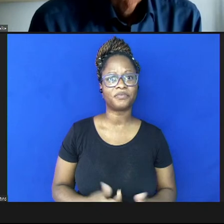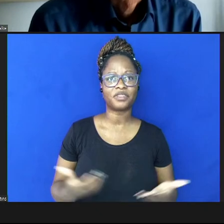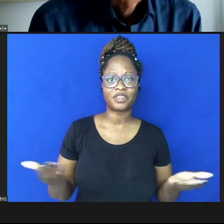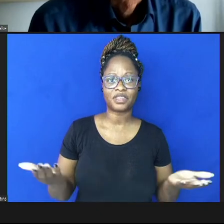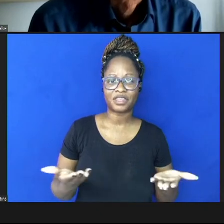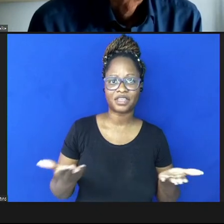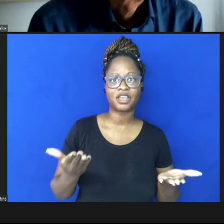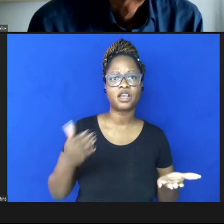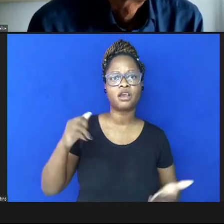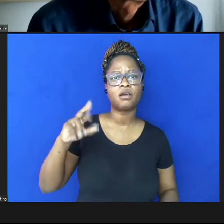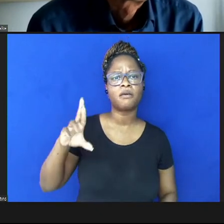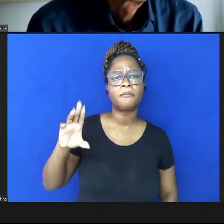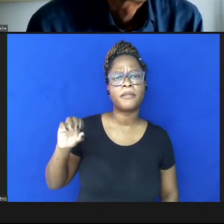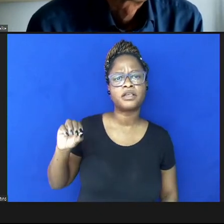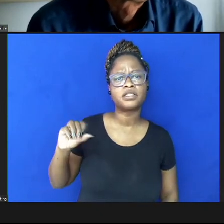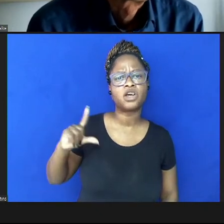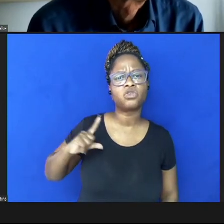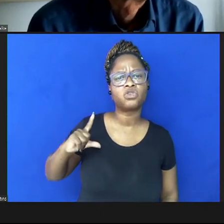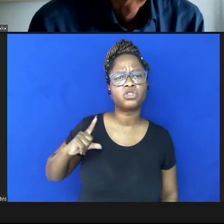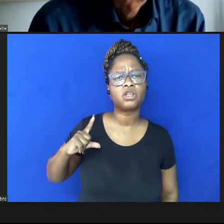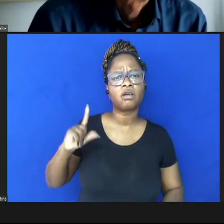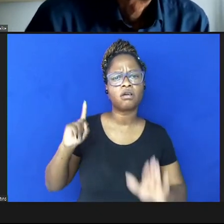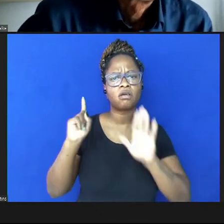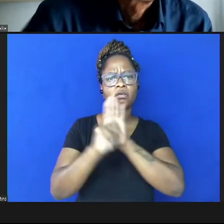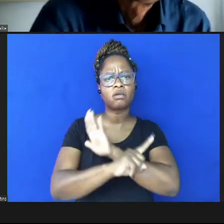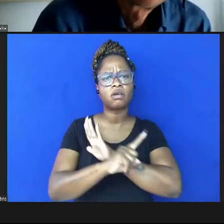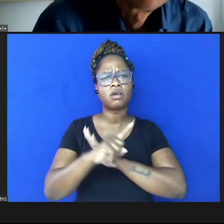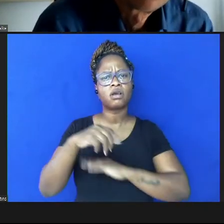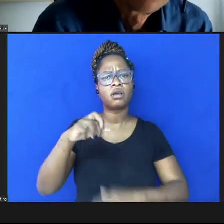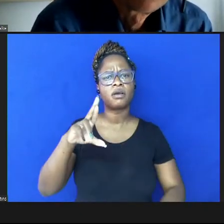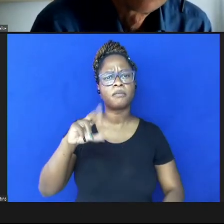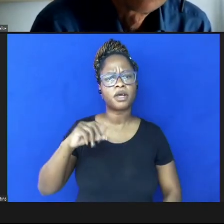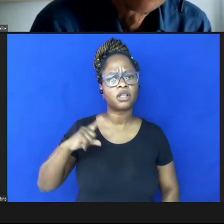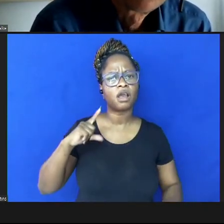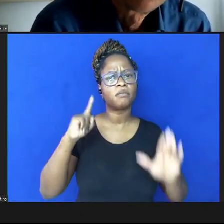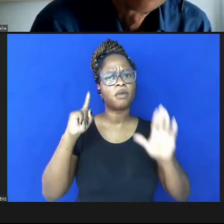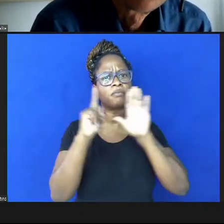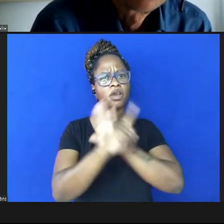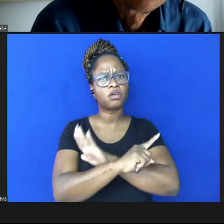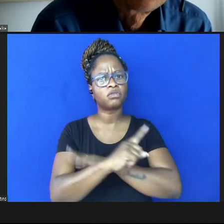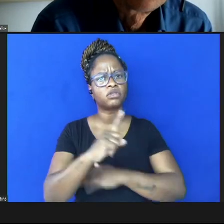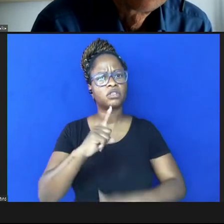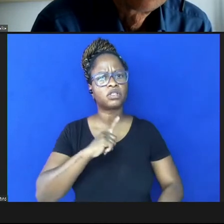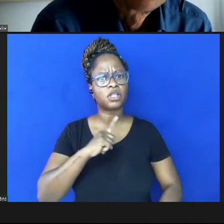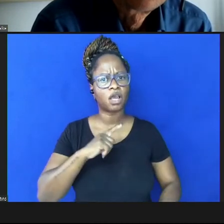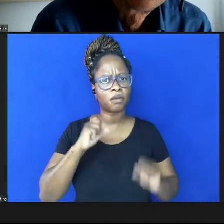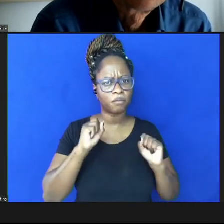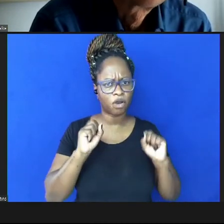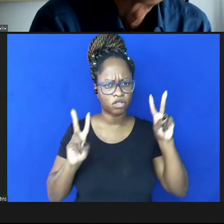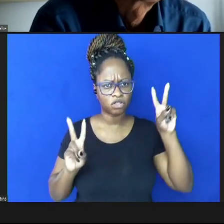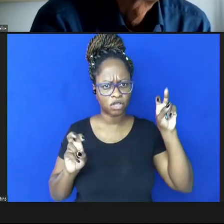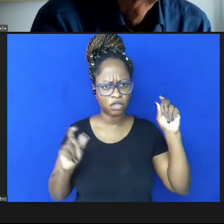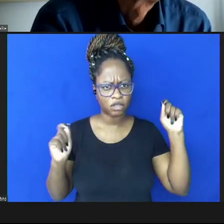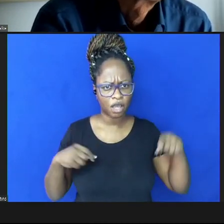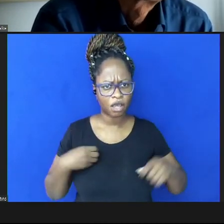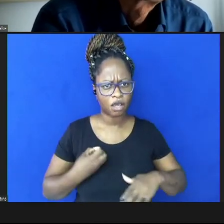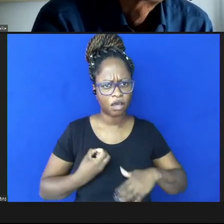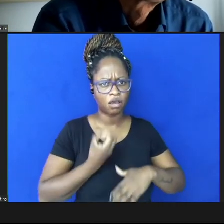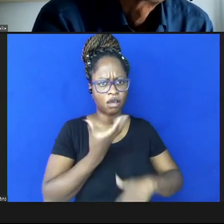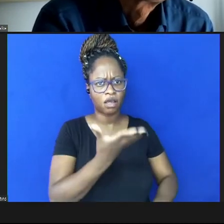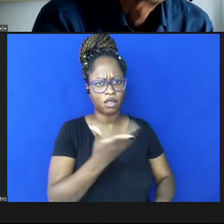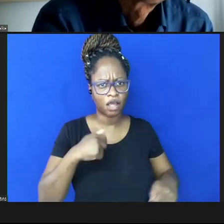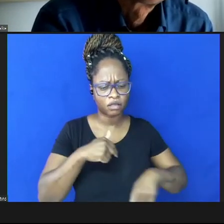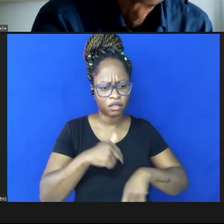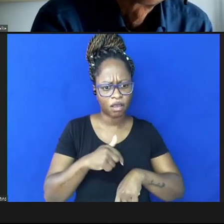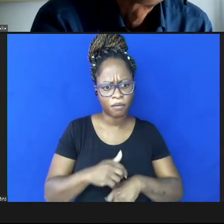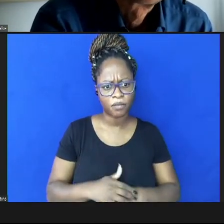Marcelo, tem uma pergunta da Cristina Kiel. Será que você pode citar ainda a tempo? Qual?